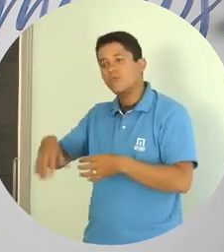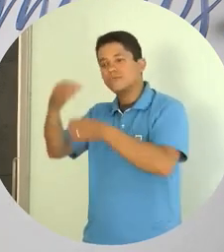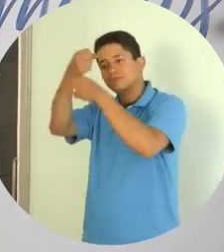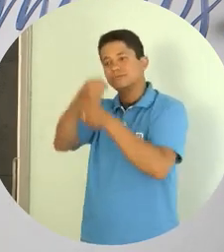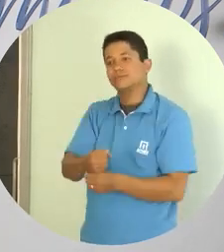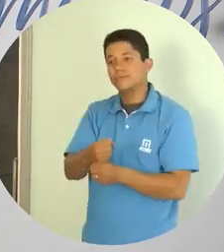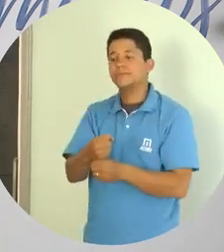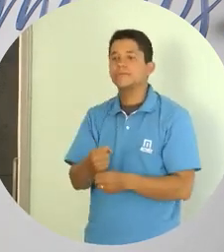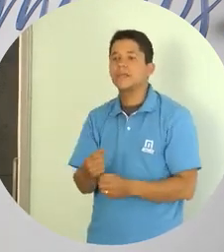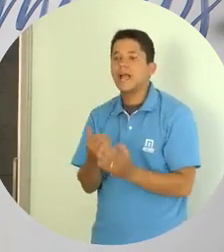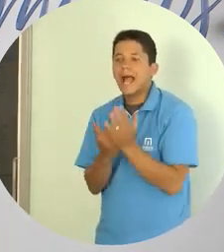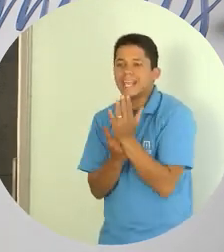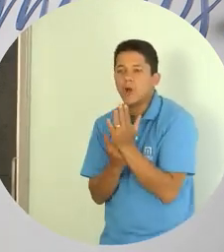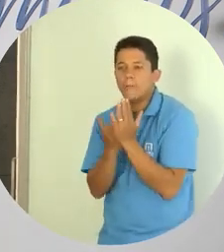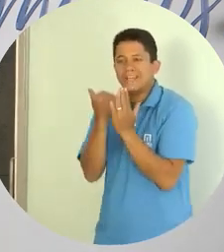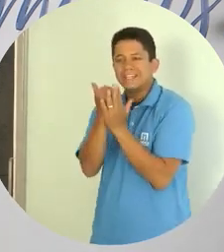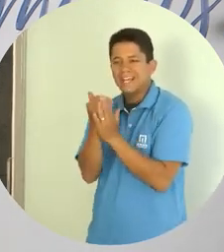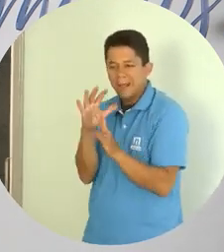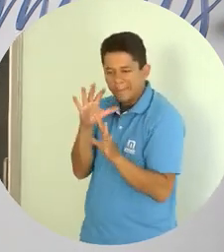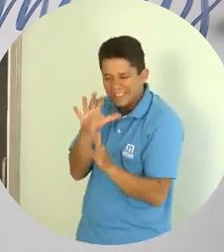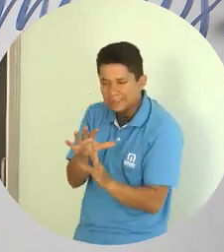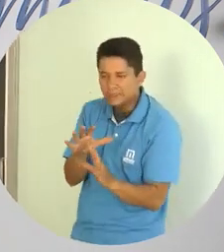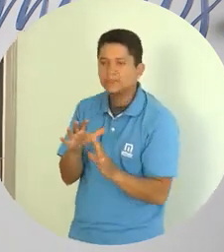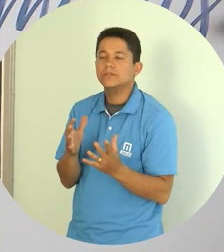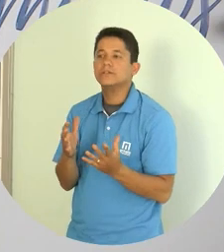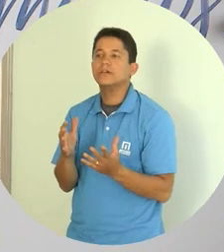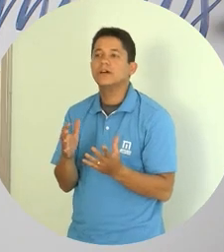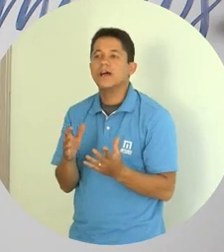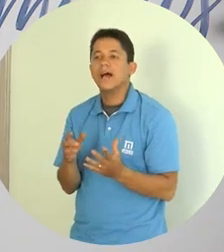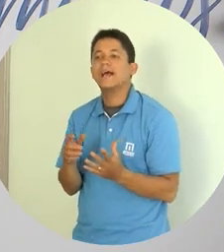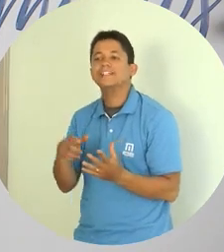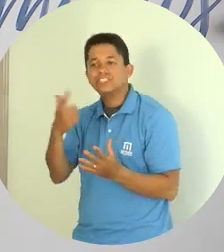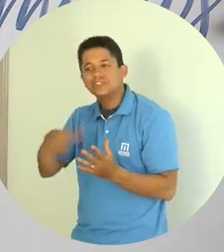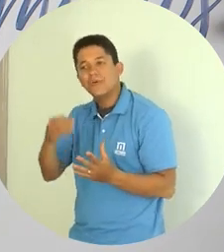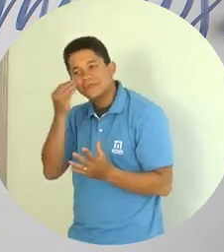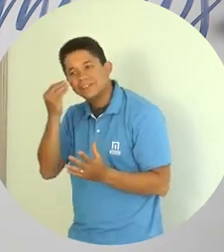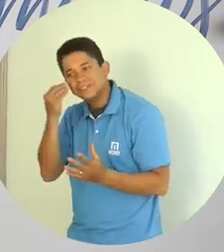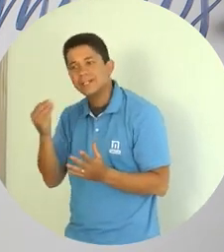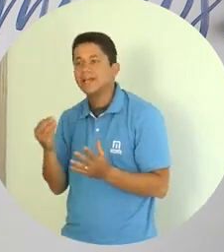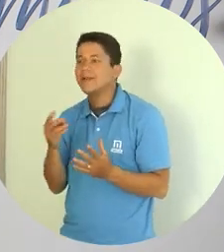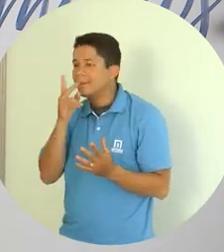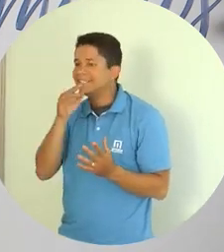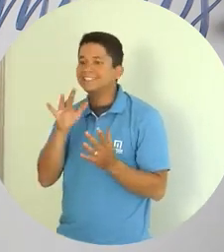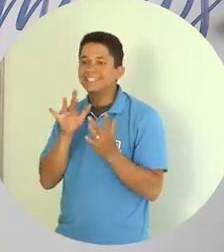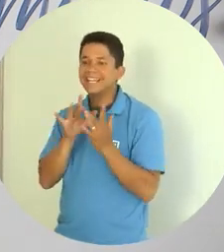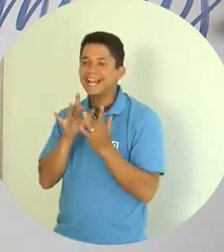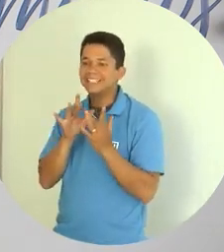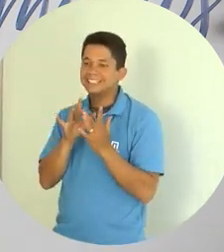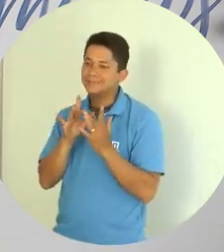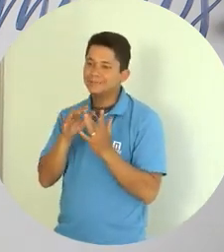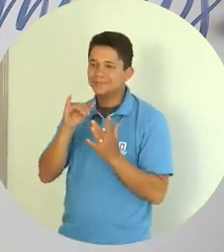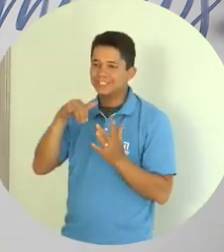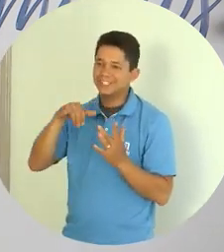e aumentar a pressão e reensaiar a estaca. Então, é interativo. A gente consegue, com